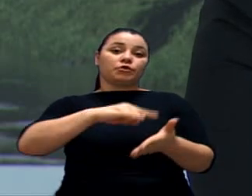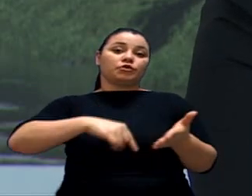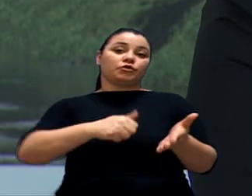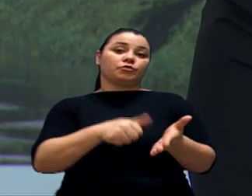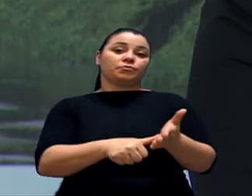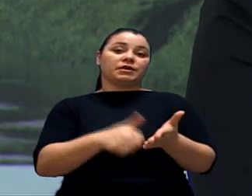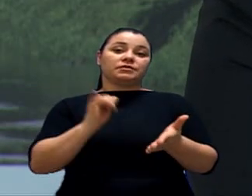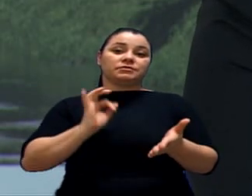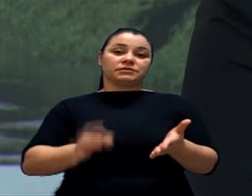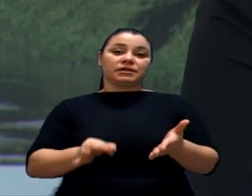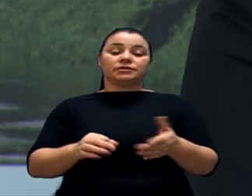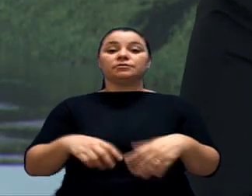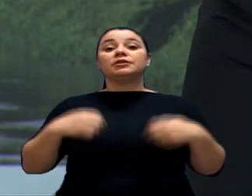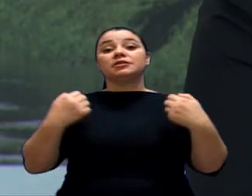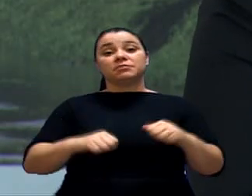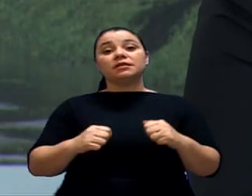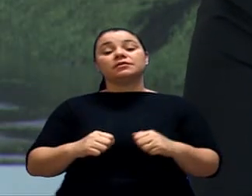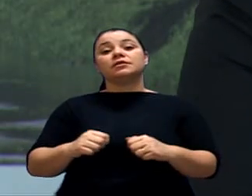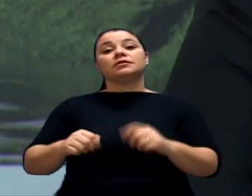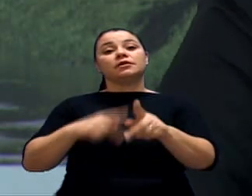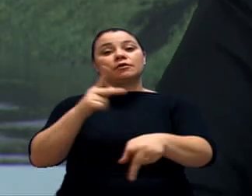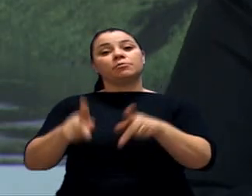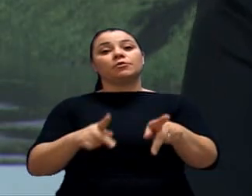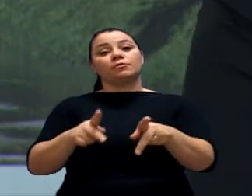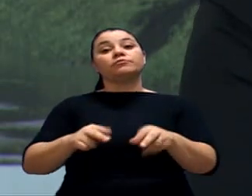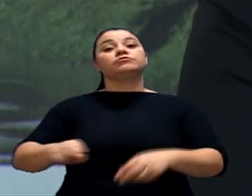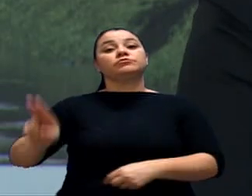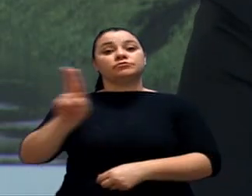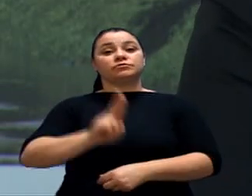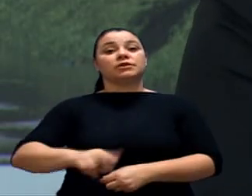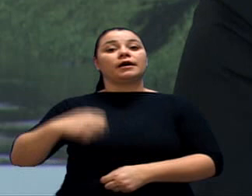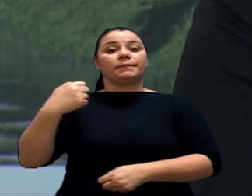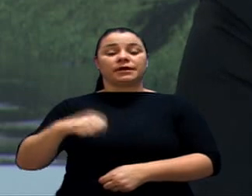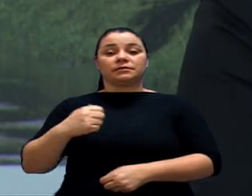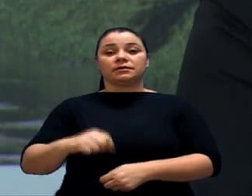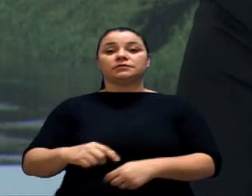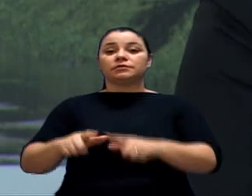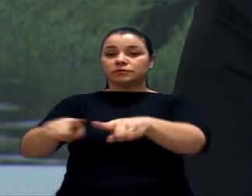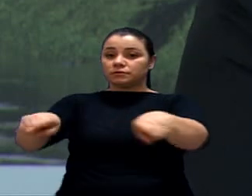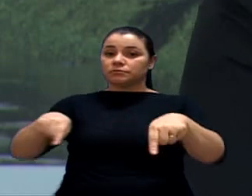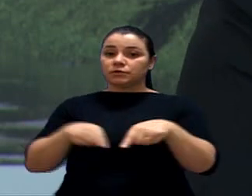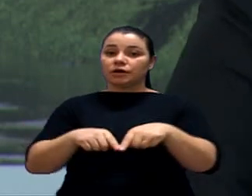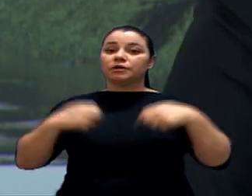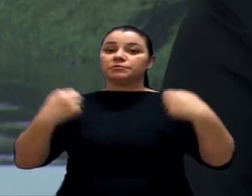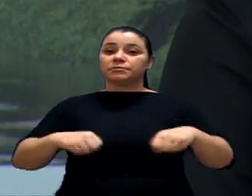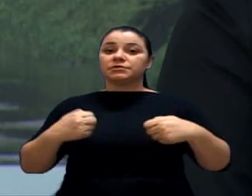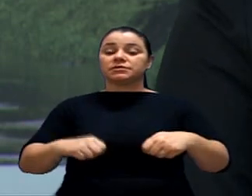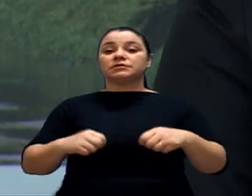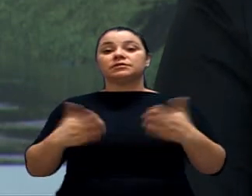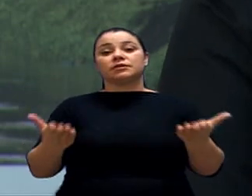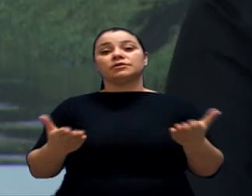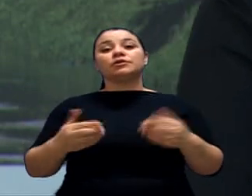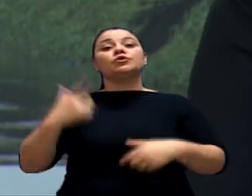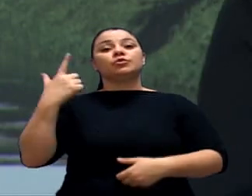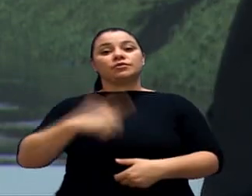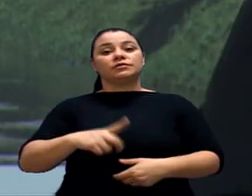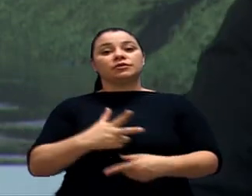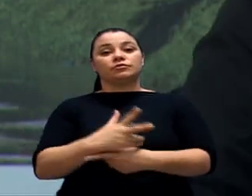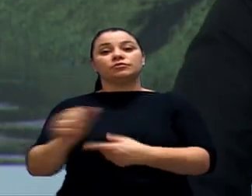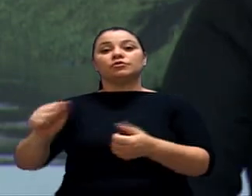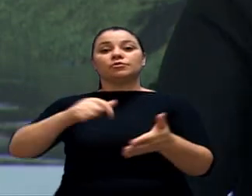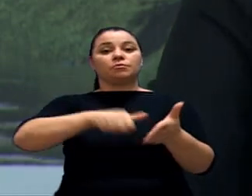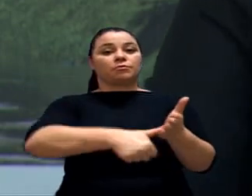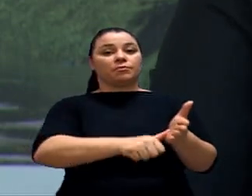é de extrema necessidade da população. Então, são várias áreas que conseguimos regulamentar junto aqui ao prefeito Rodrigo Manga,